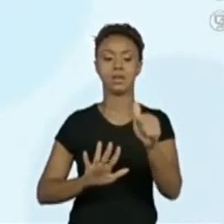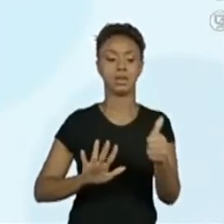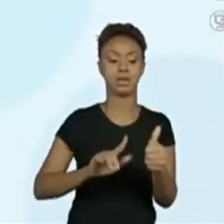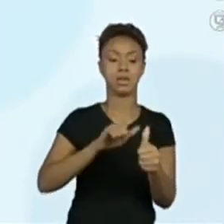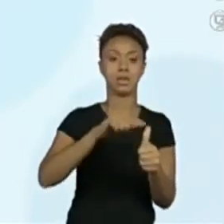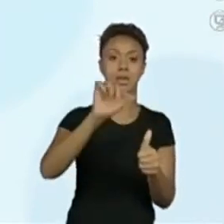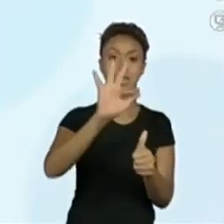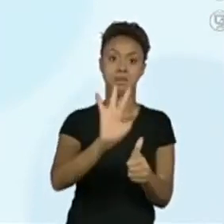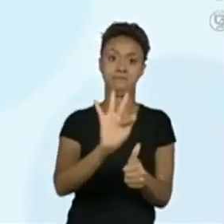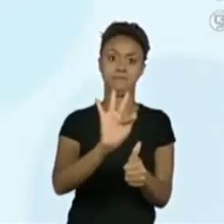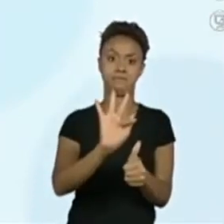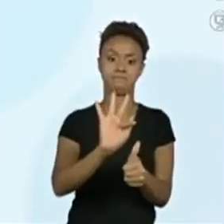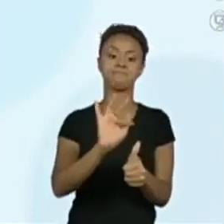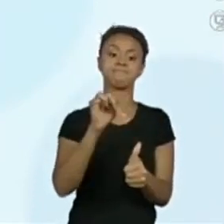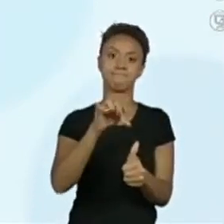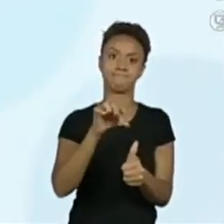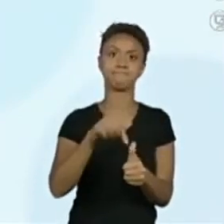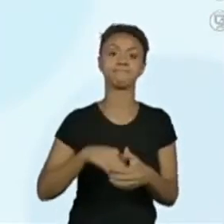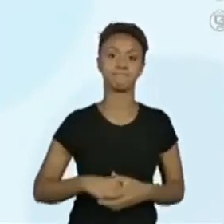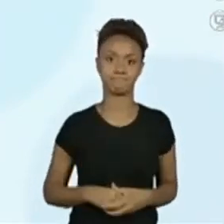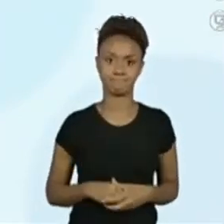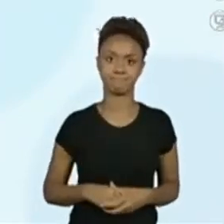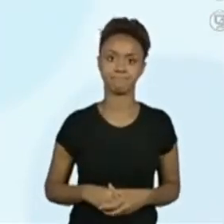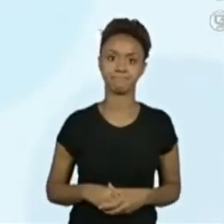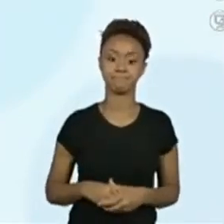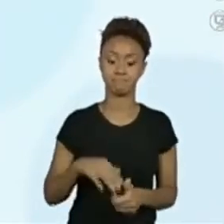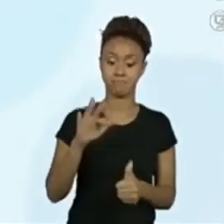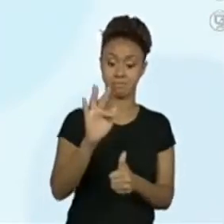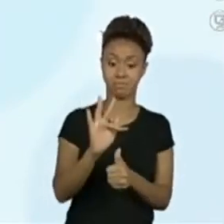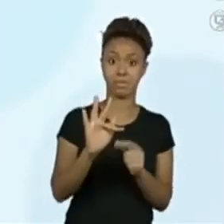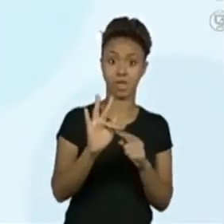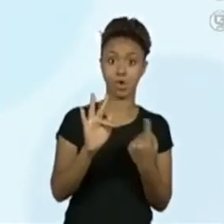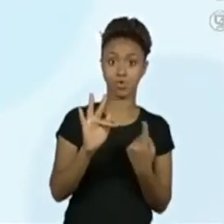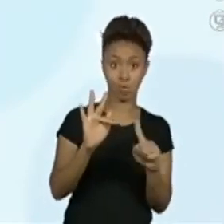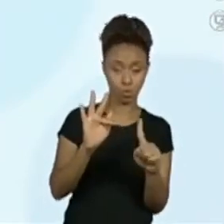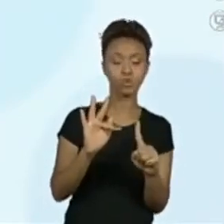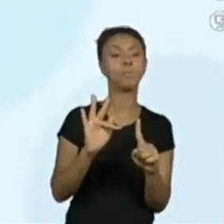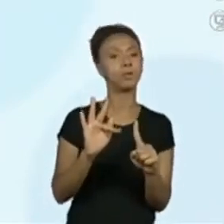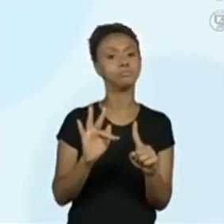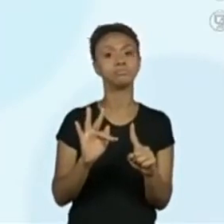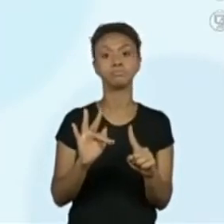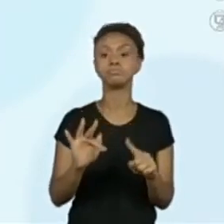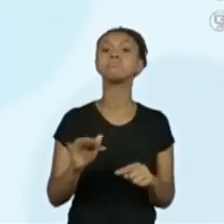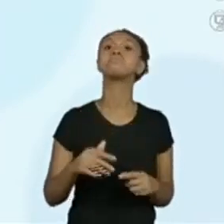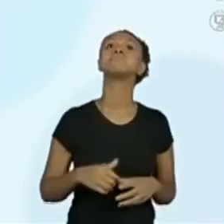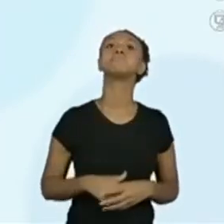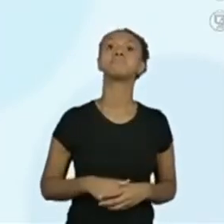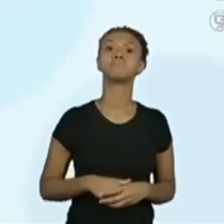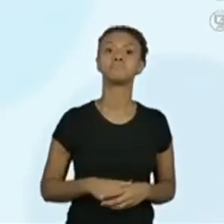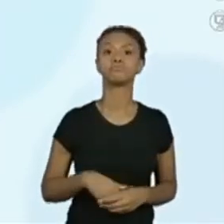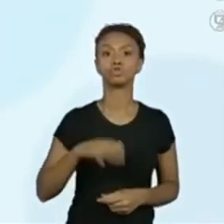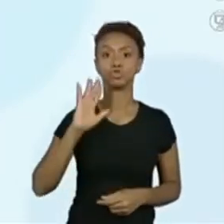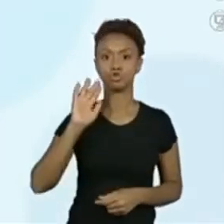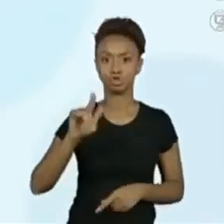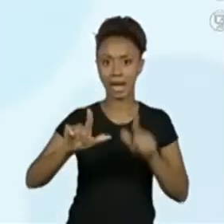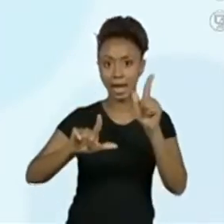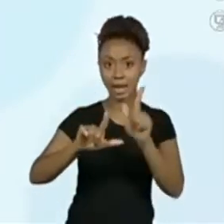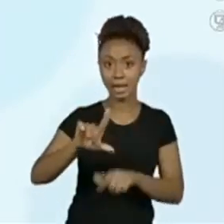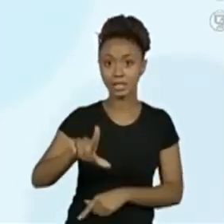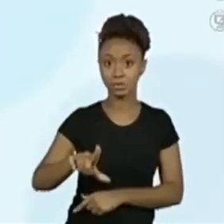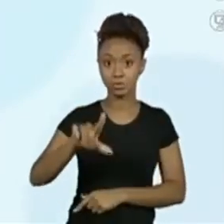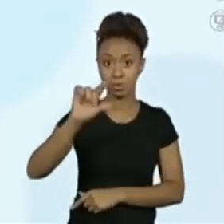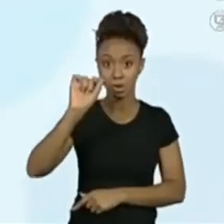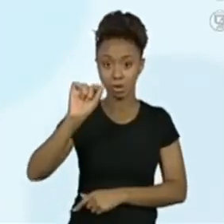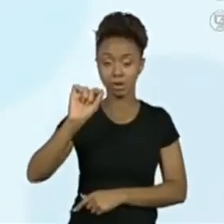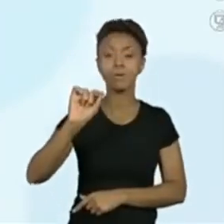Recitada. Depois que a gente fez a escolha da letra, a última letra